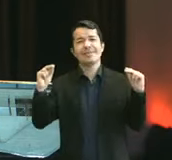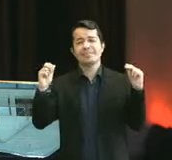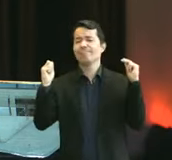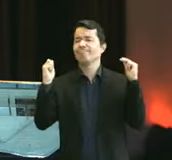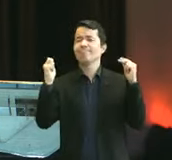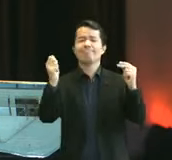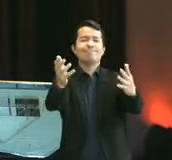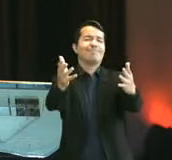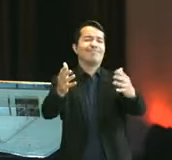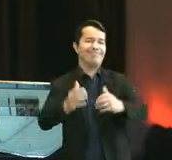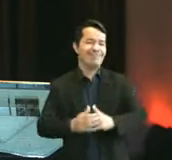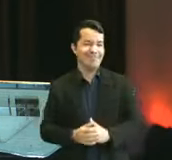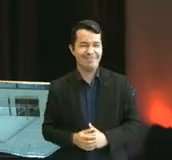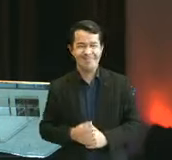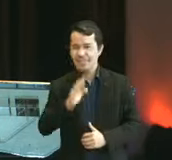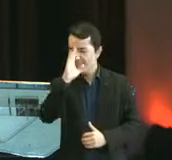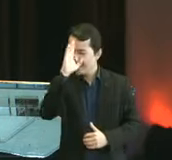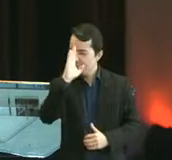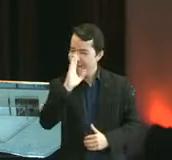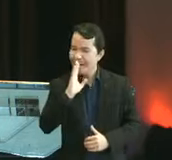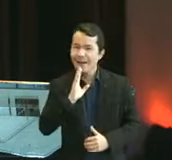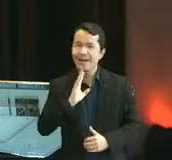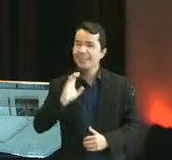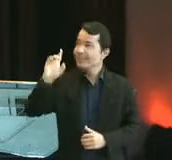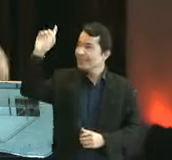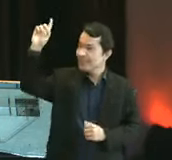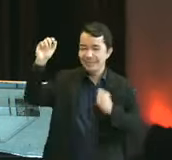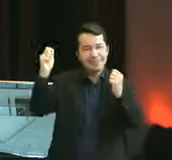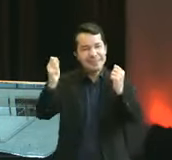Quando buscamos através das nossas orações,